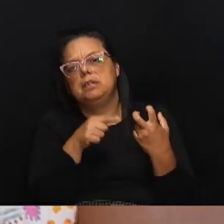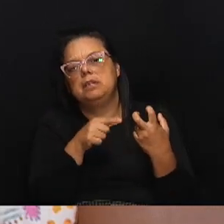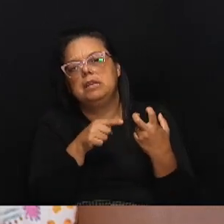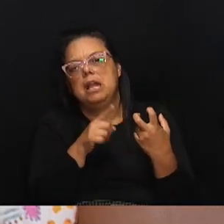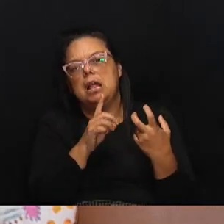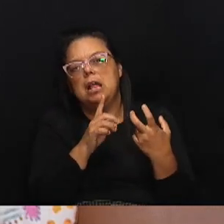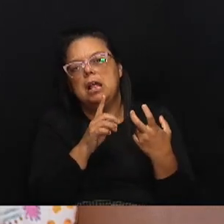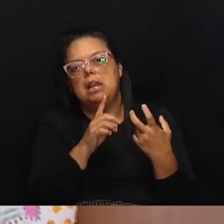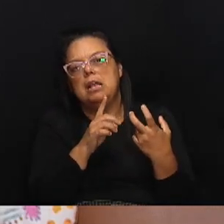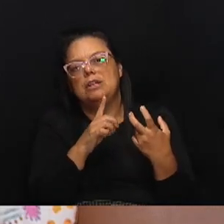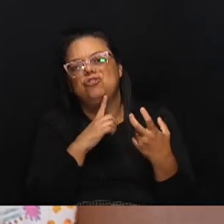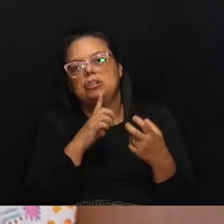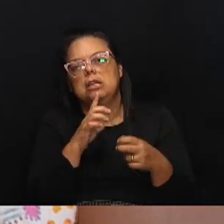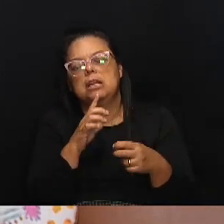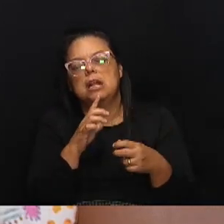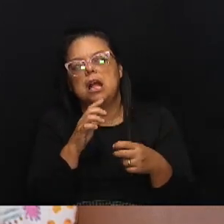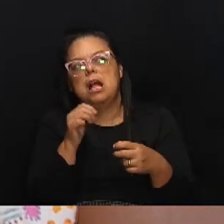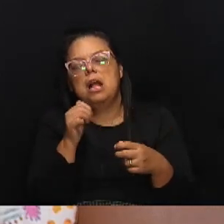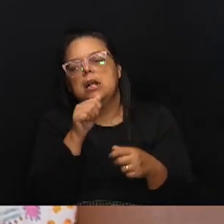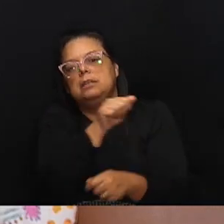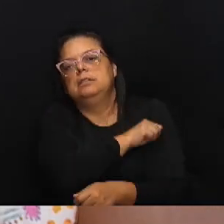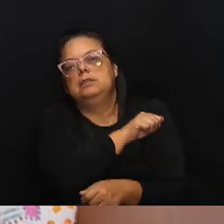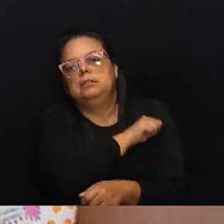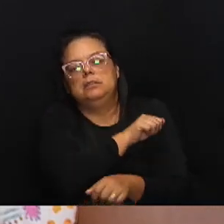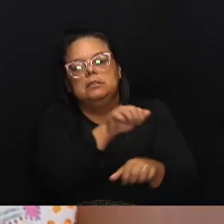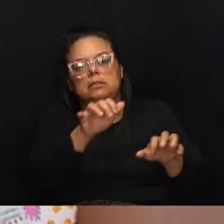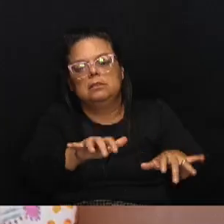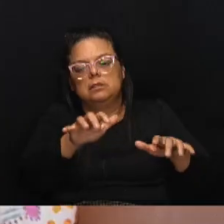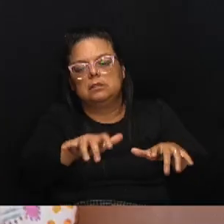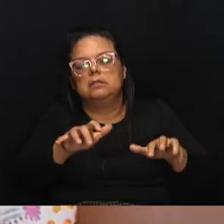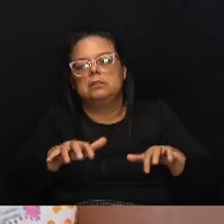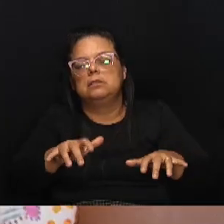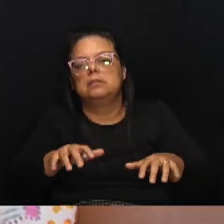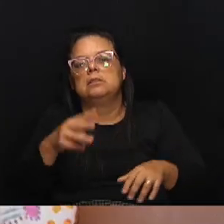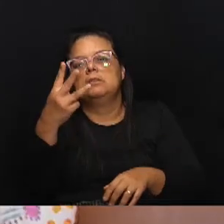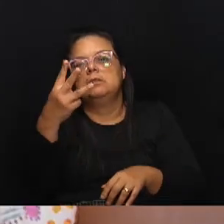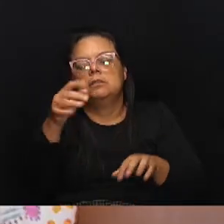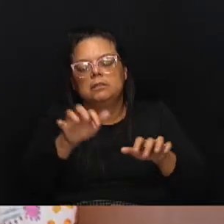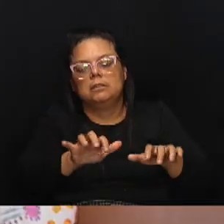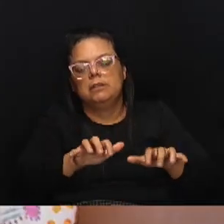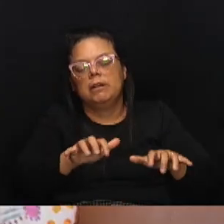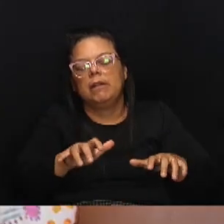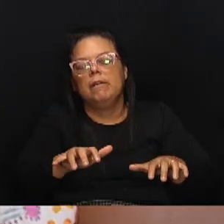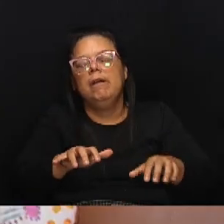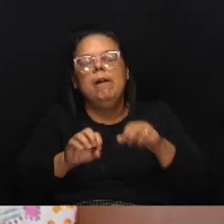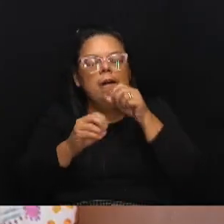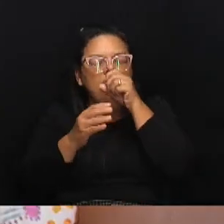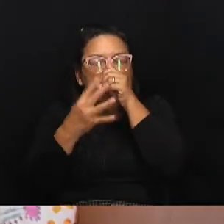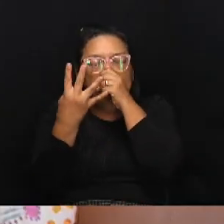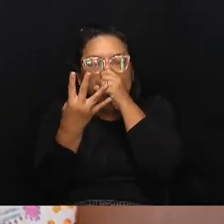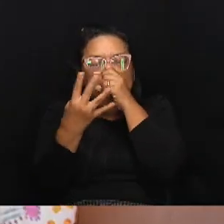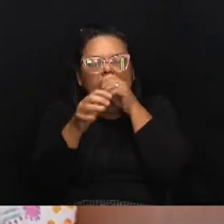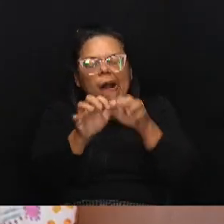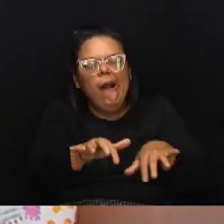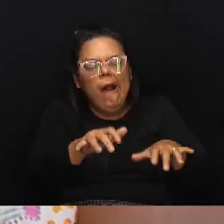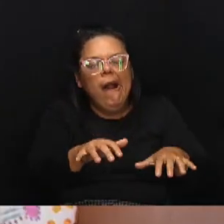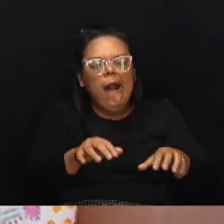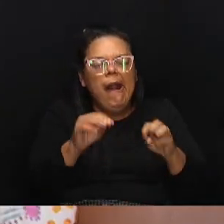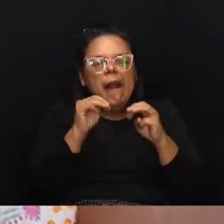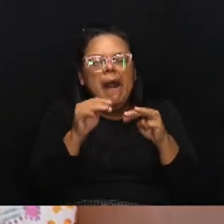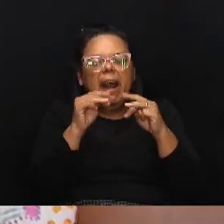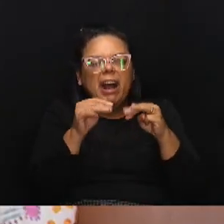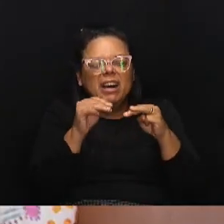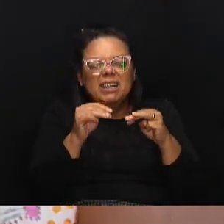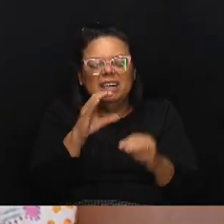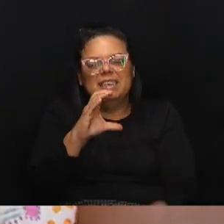de alunas com pianos a 4, 8 mãos, 3 pianos tocando, 4 pianos junto, elaborando uma música